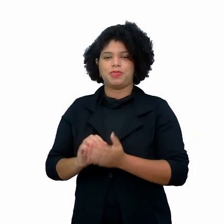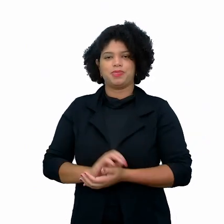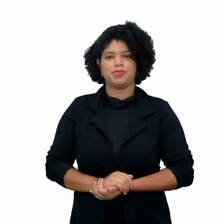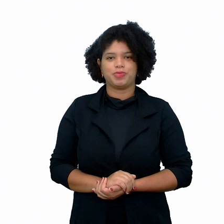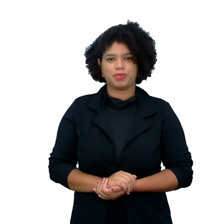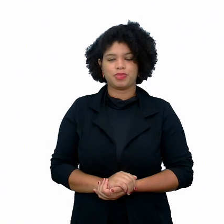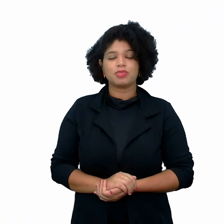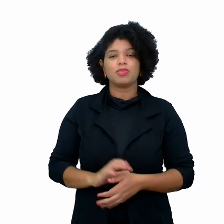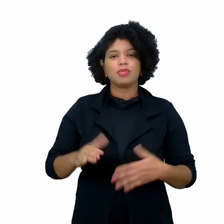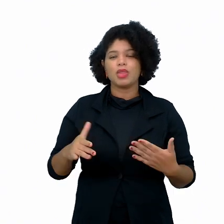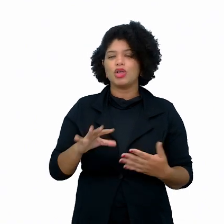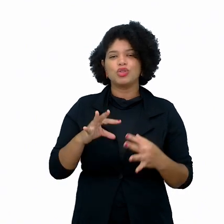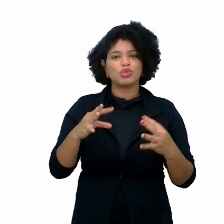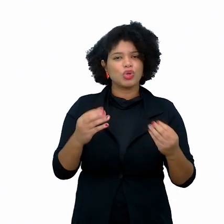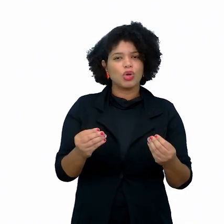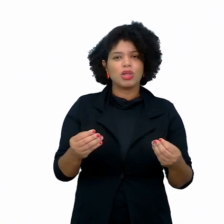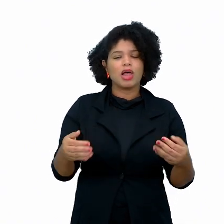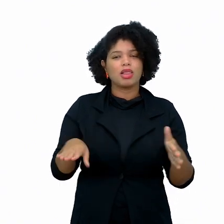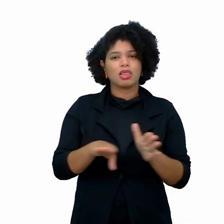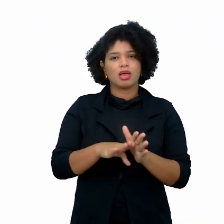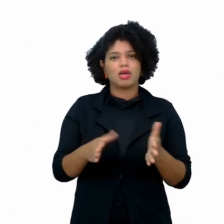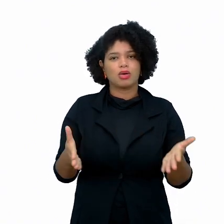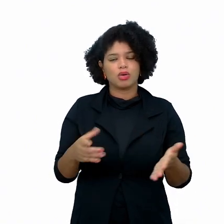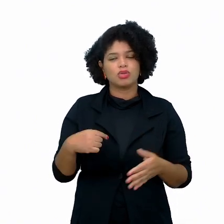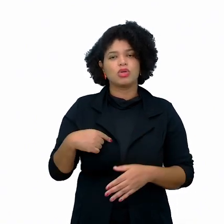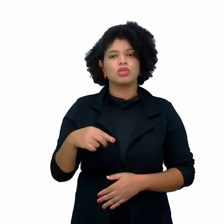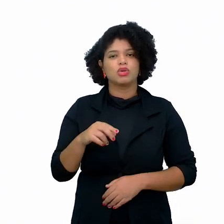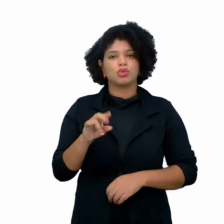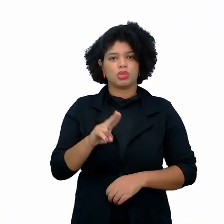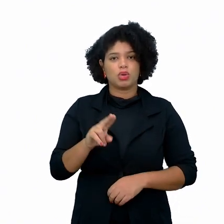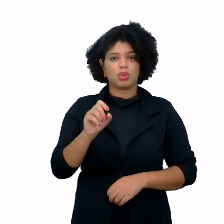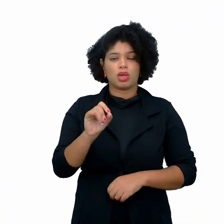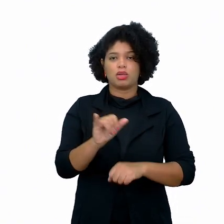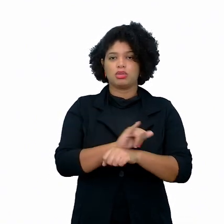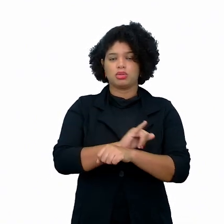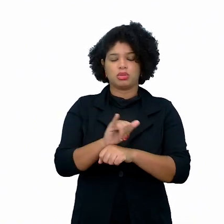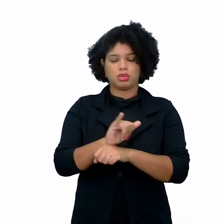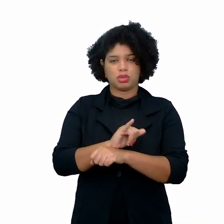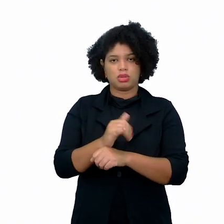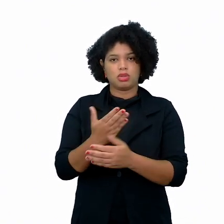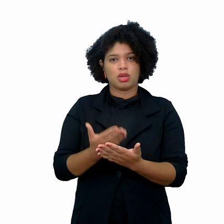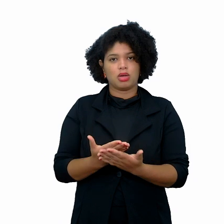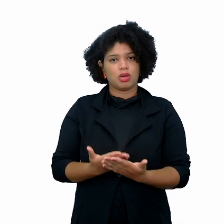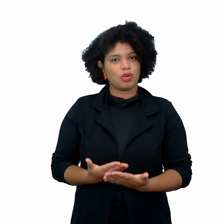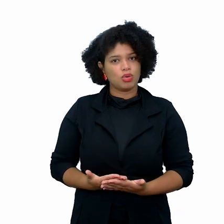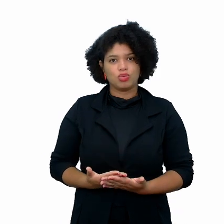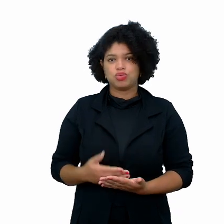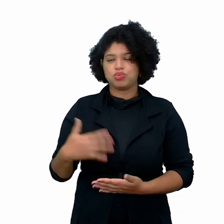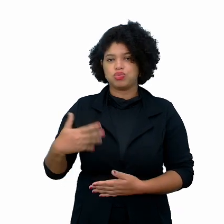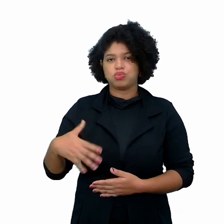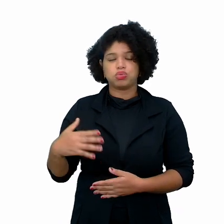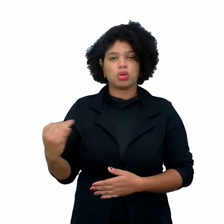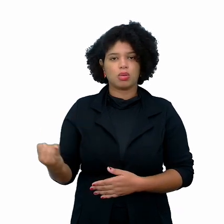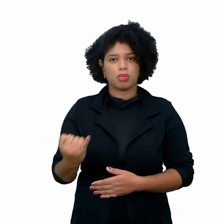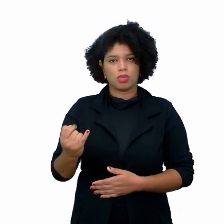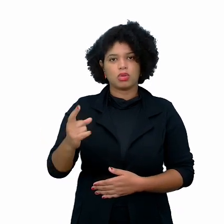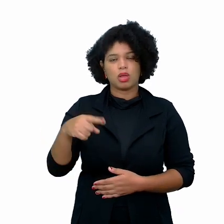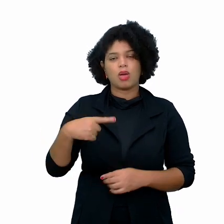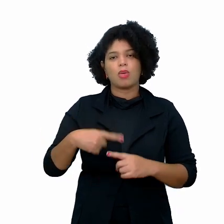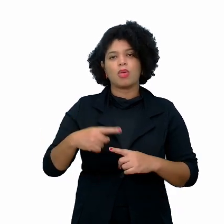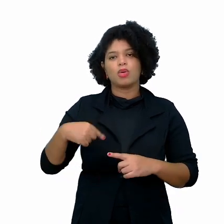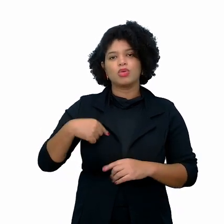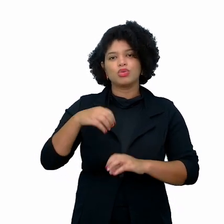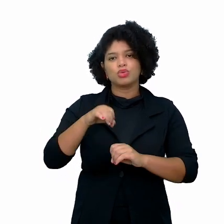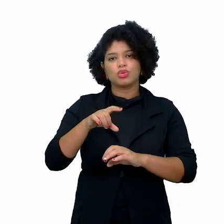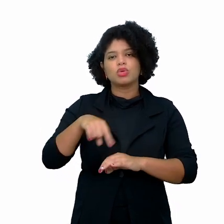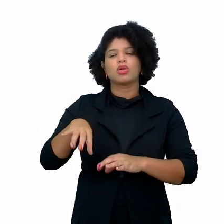Então, todas as estratégias utilizadas nessa aula são muitíssimo importantes, pois estamos ensinando